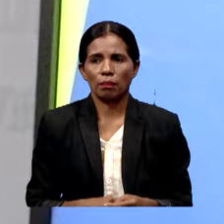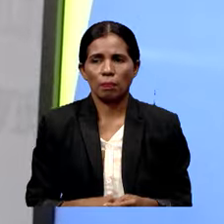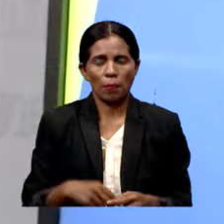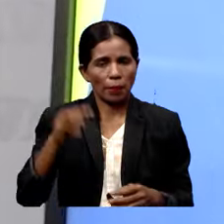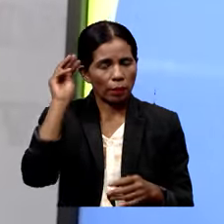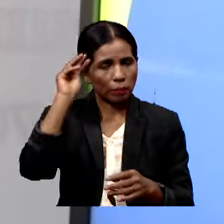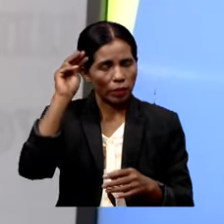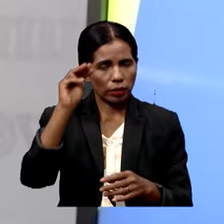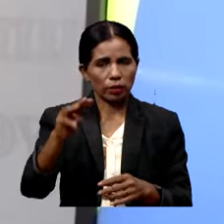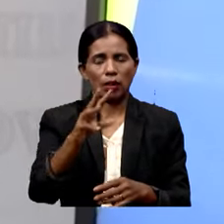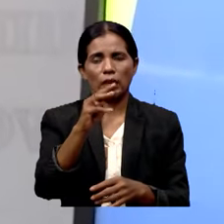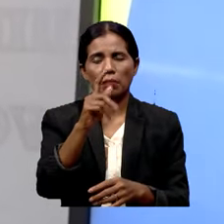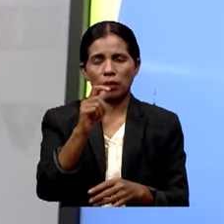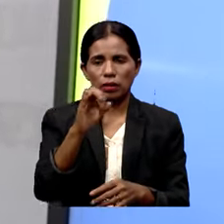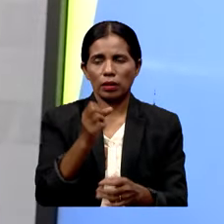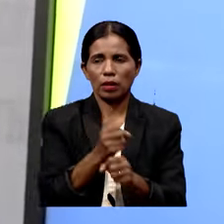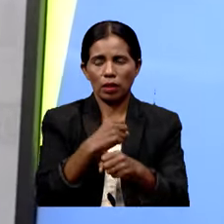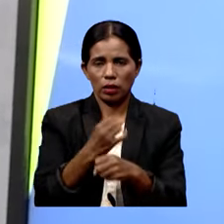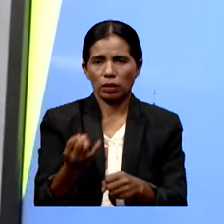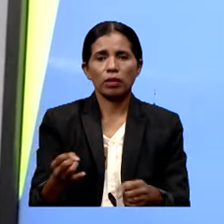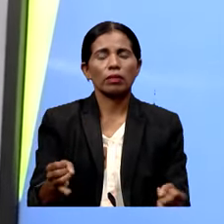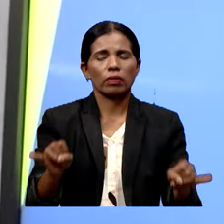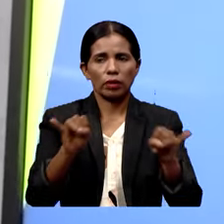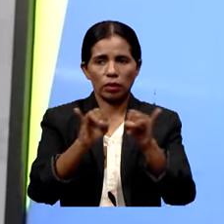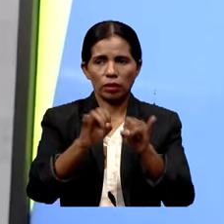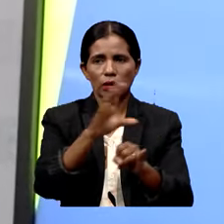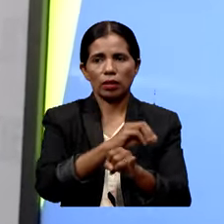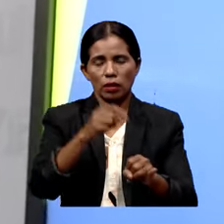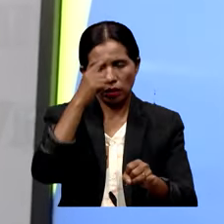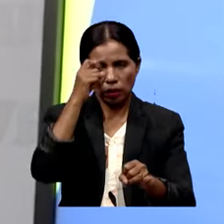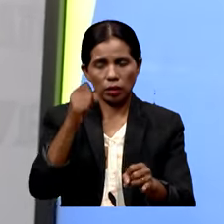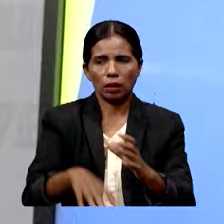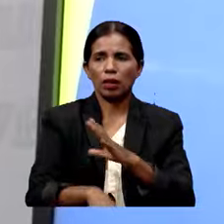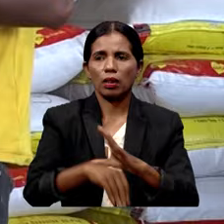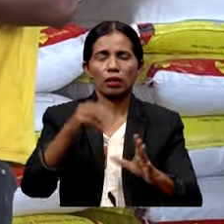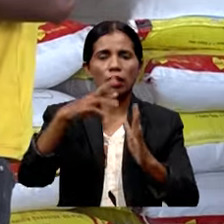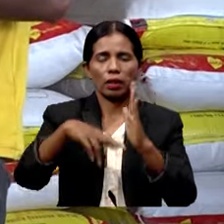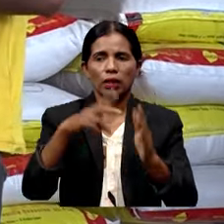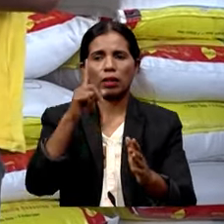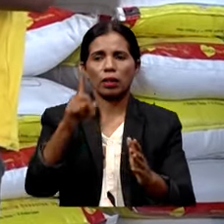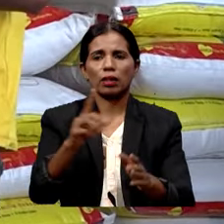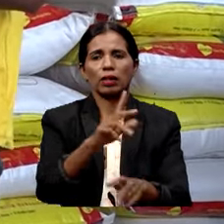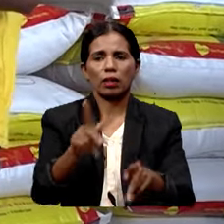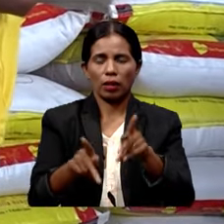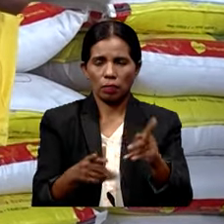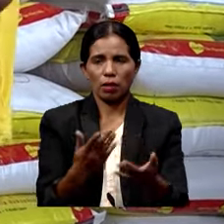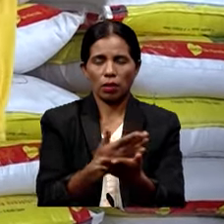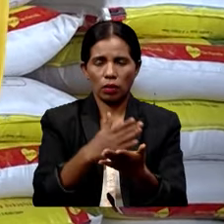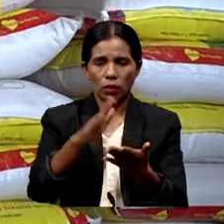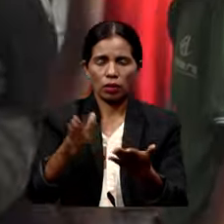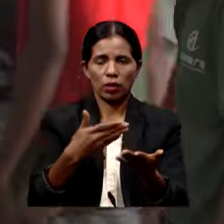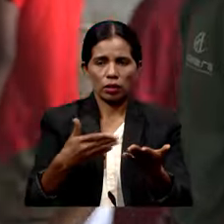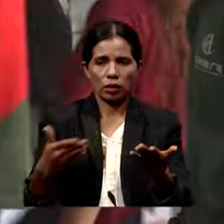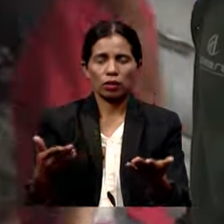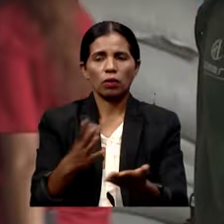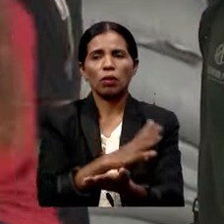do Comércio na Indústria encerra a investigação para a empresa Perissos, também a empresa refere a essa regra ida, onde obriga o comprador será a tosossa ao